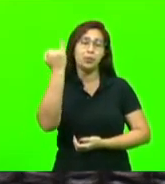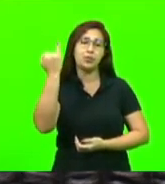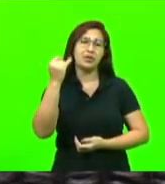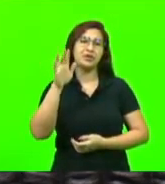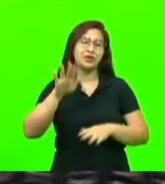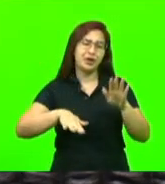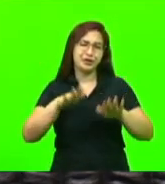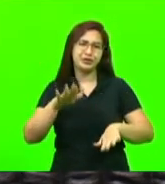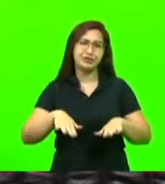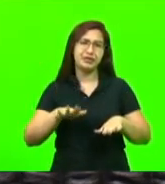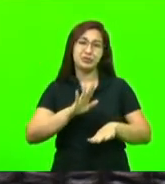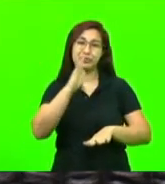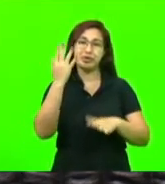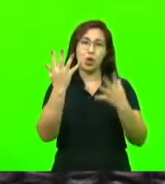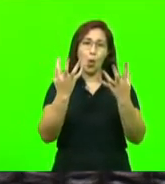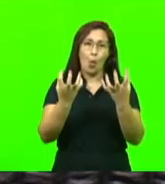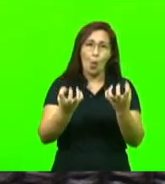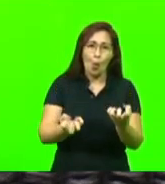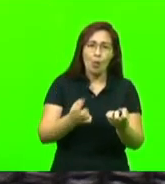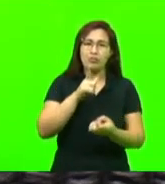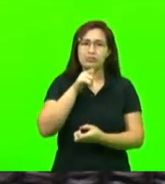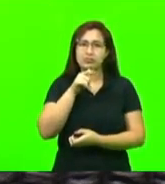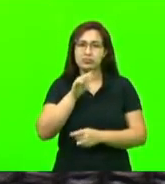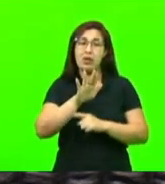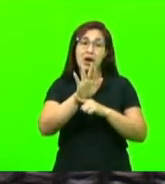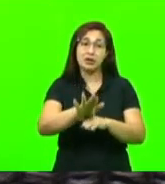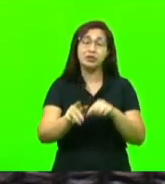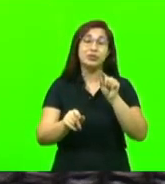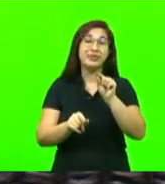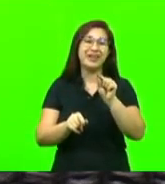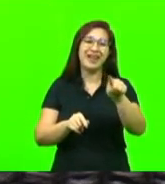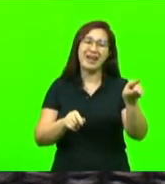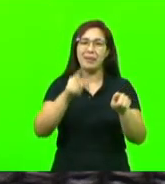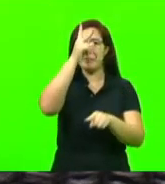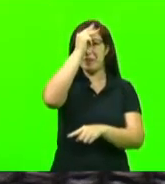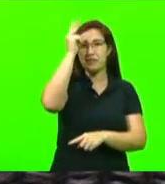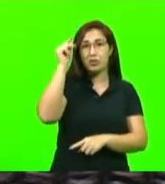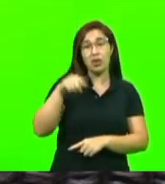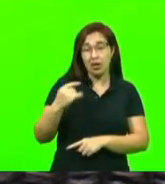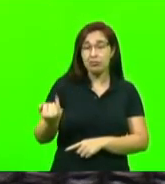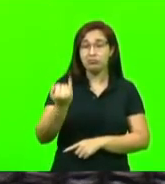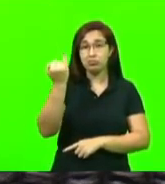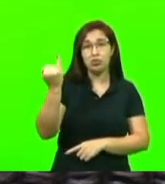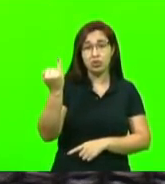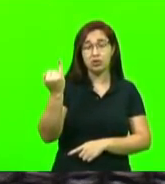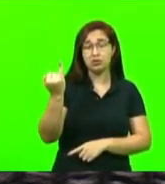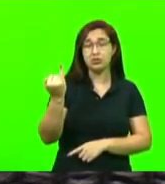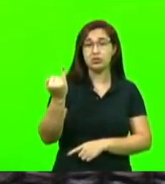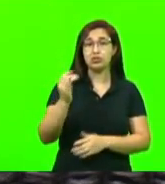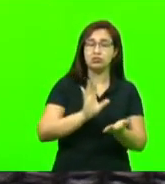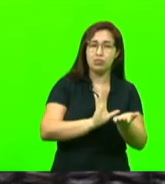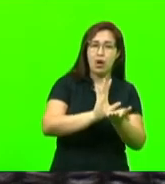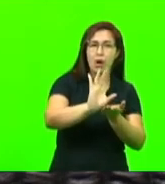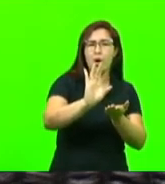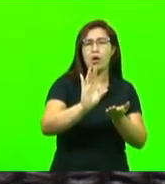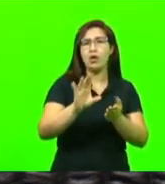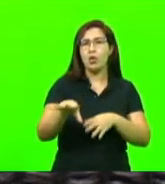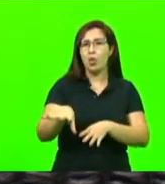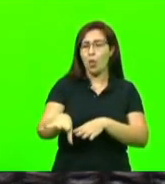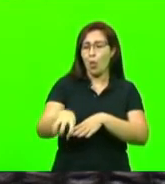estiagem, ajudar uma prefeitura, é importante, não tiro essa importância, um repasse para ajudar a puxar